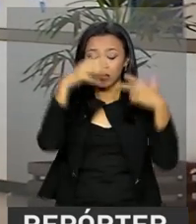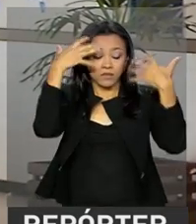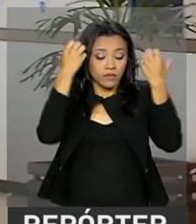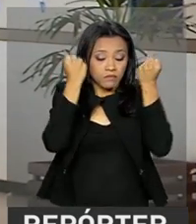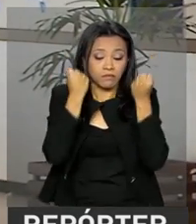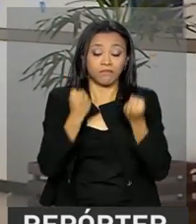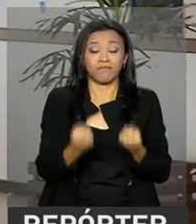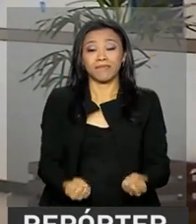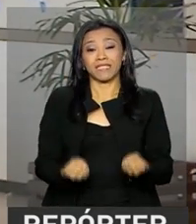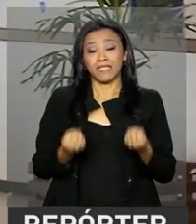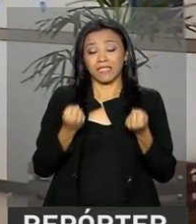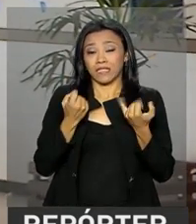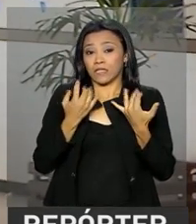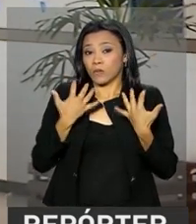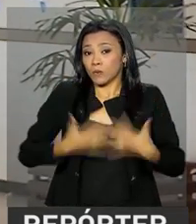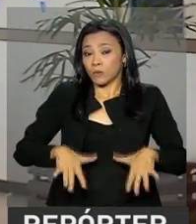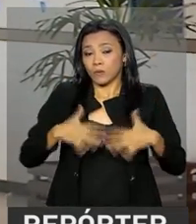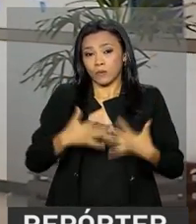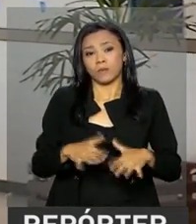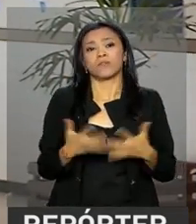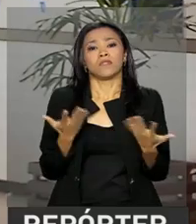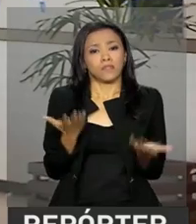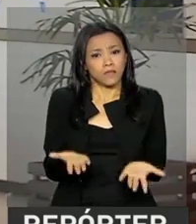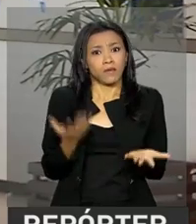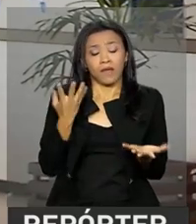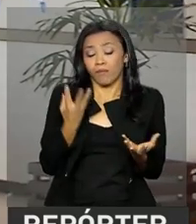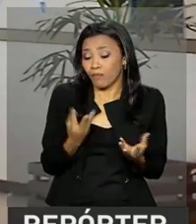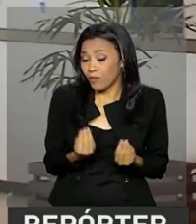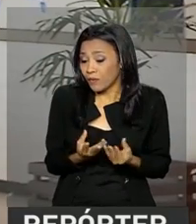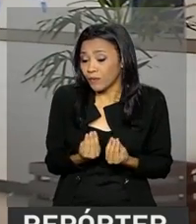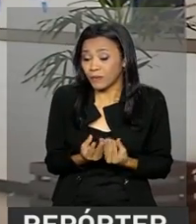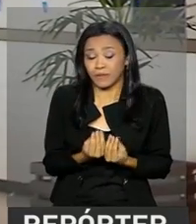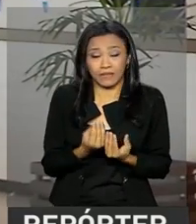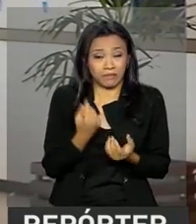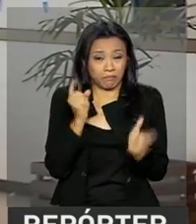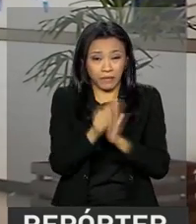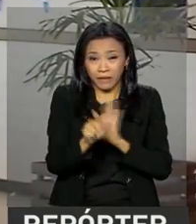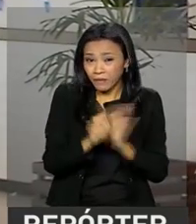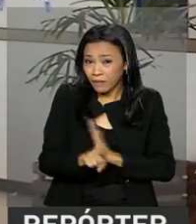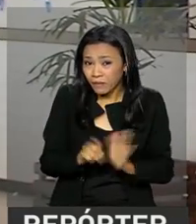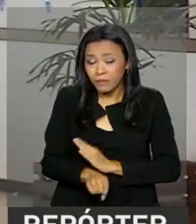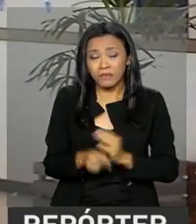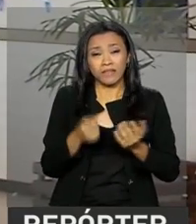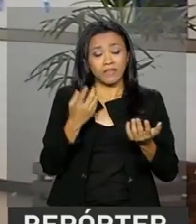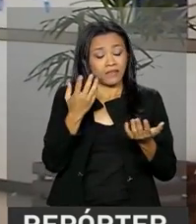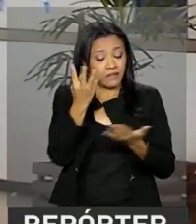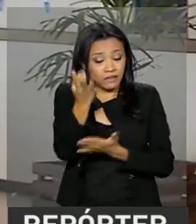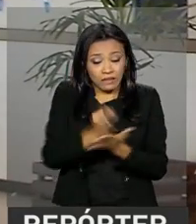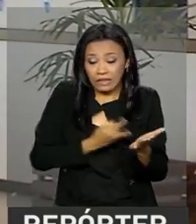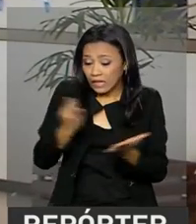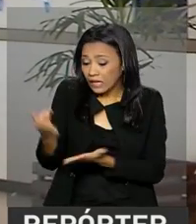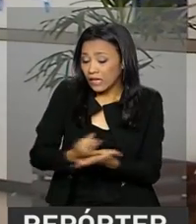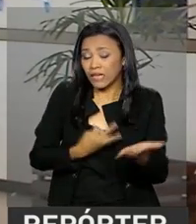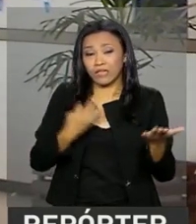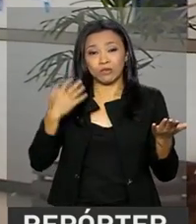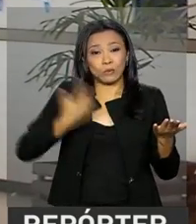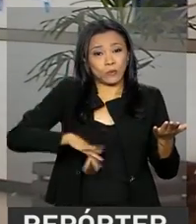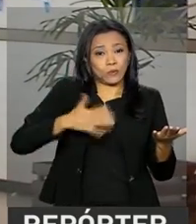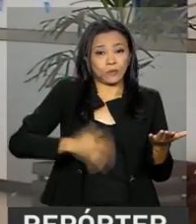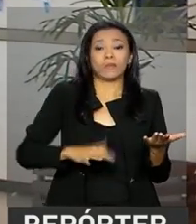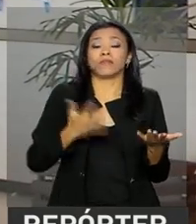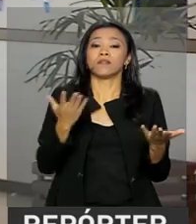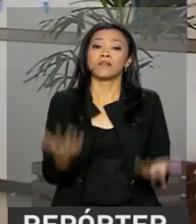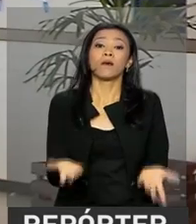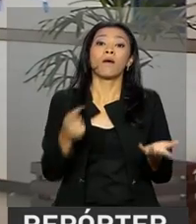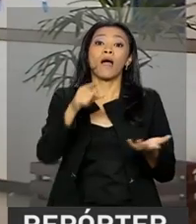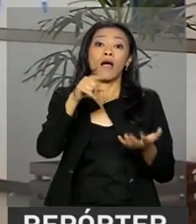eh puxadas pro estudante então é um volume muito grande de de questões textos relativamente longos Então a